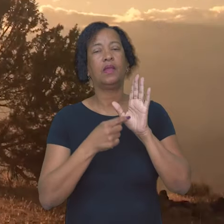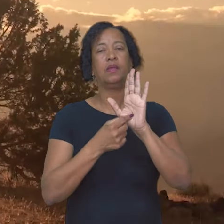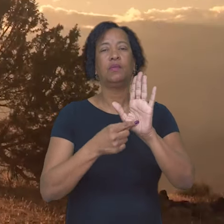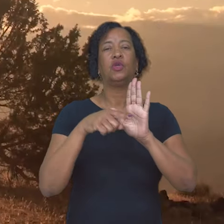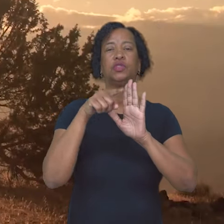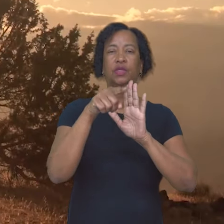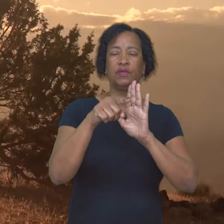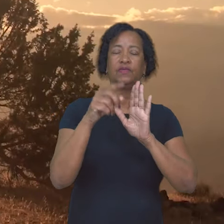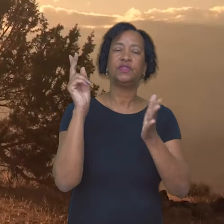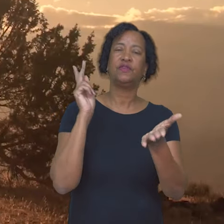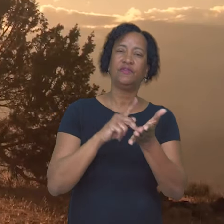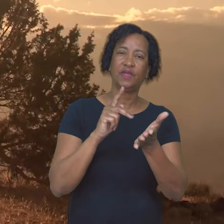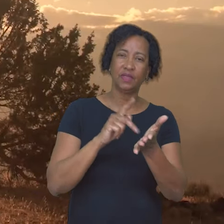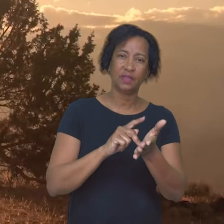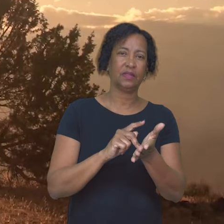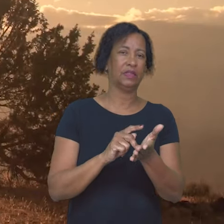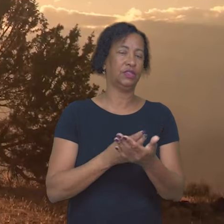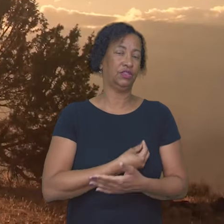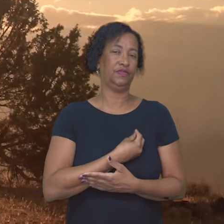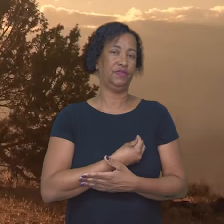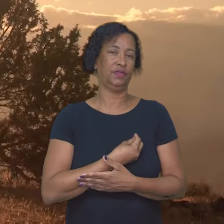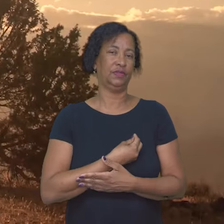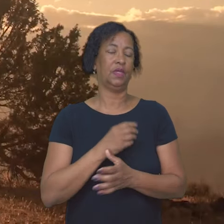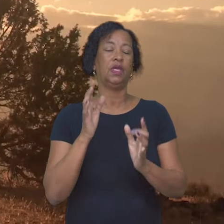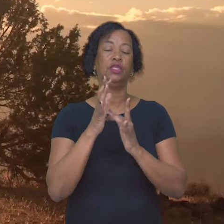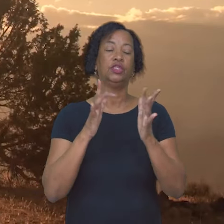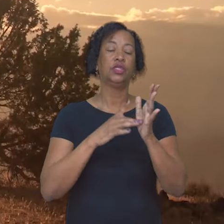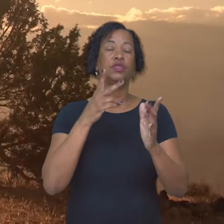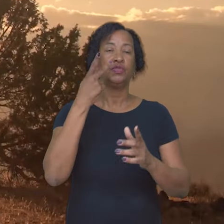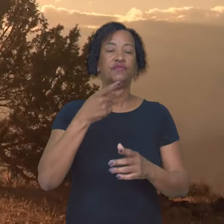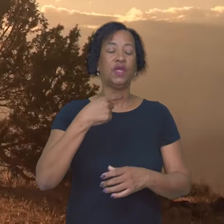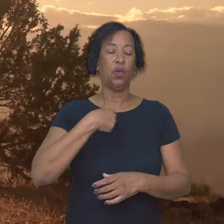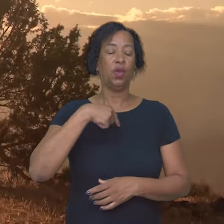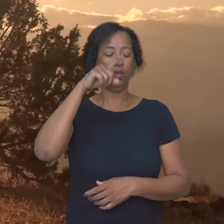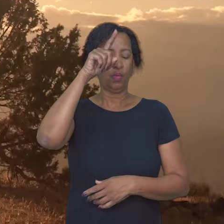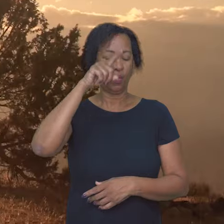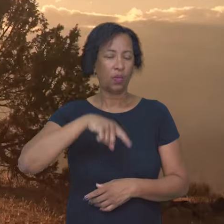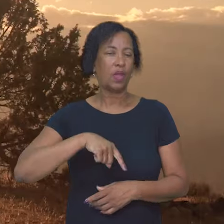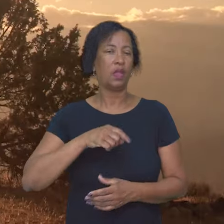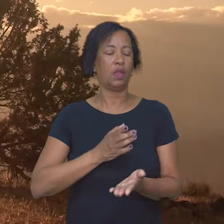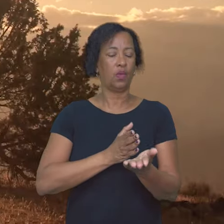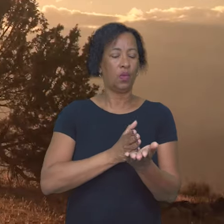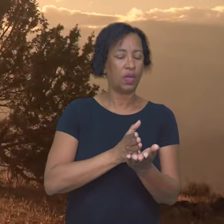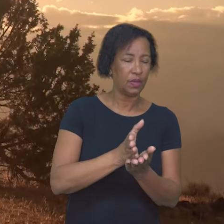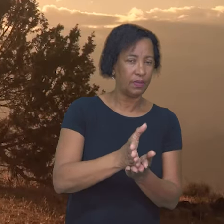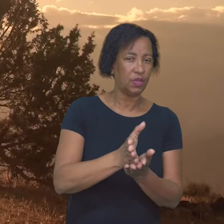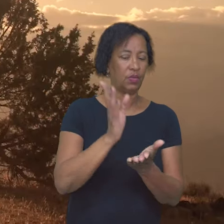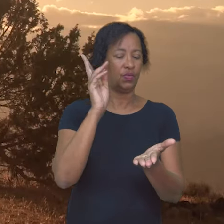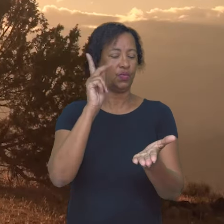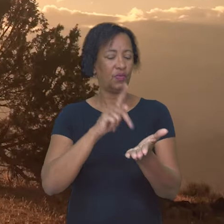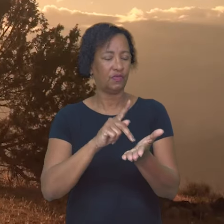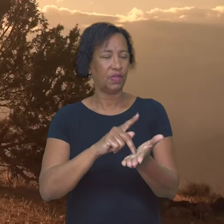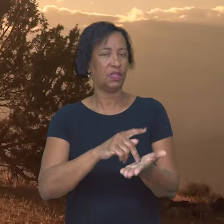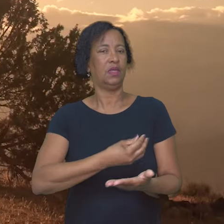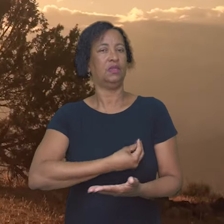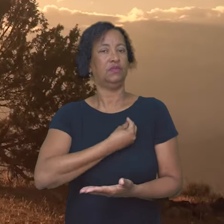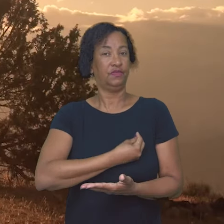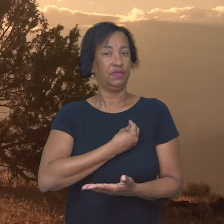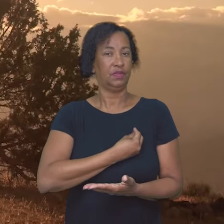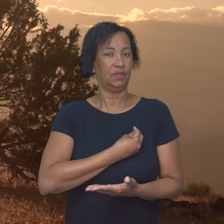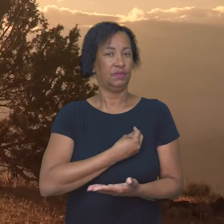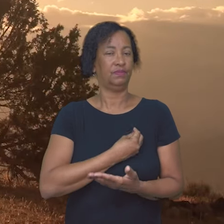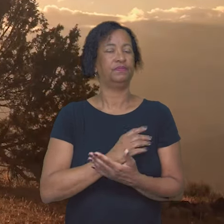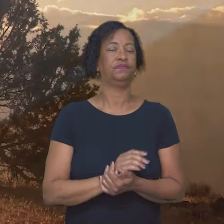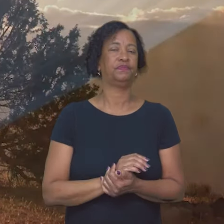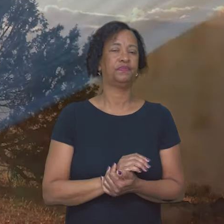vida não Jesus disse eu sou o caminho eu sou a verdade eu sou a vida a verdade mais